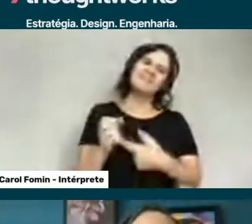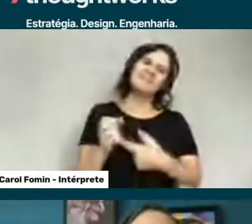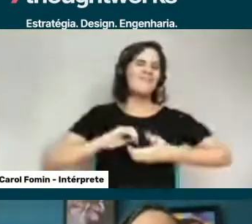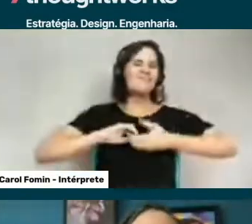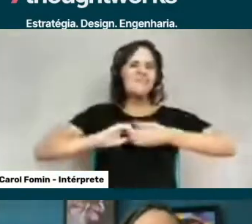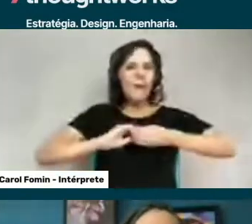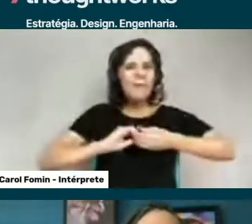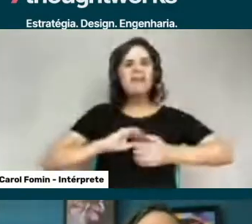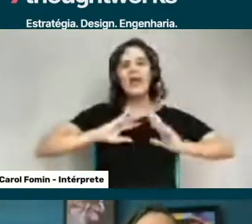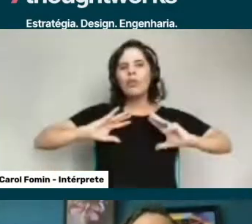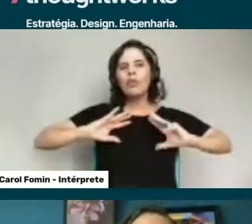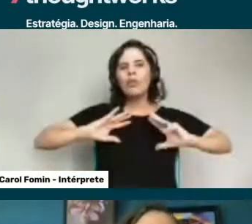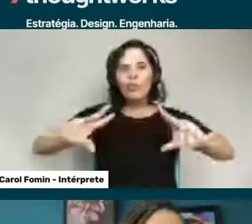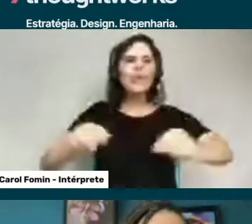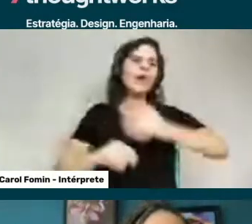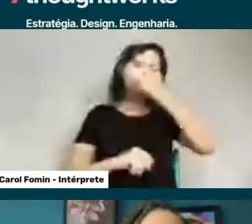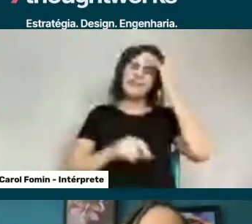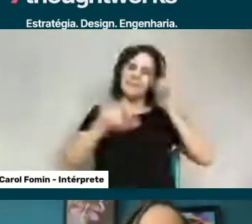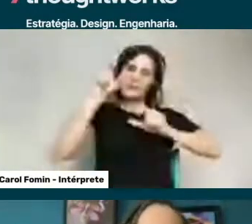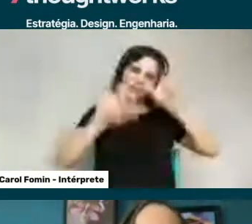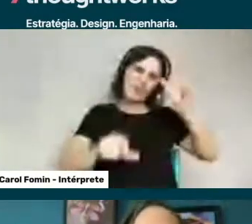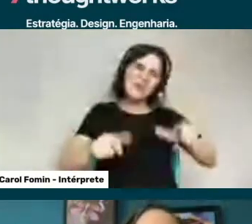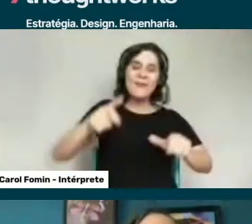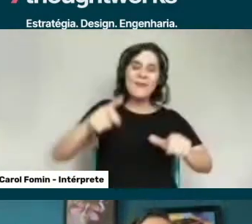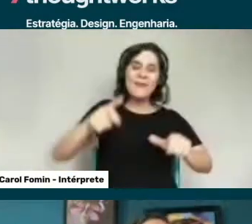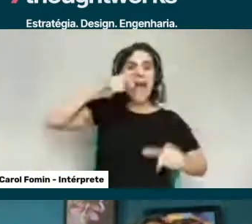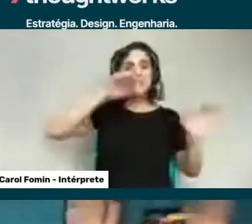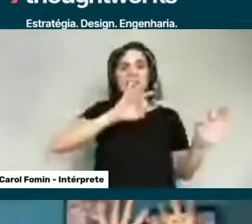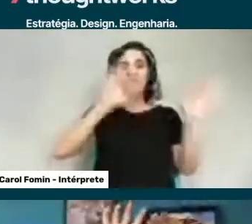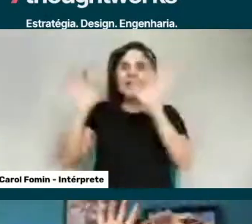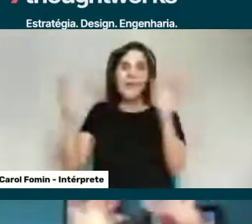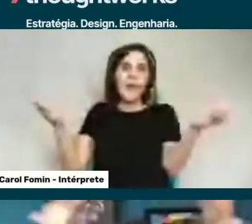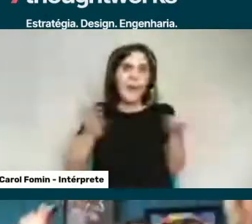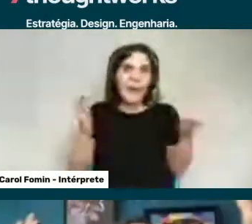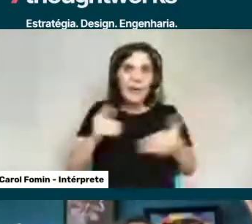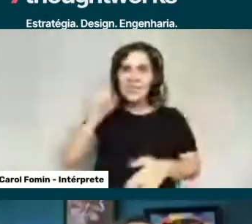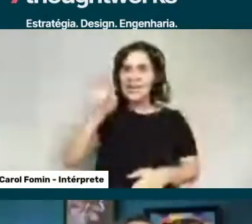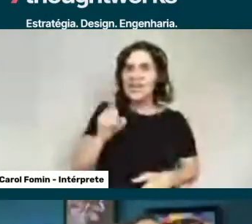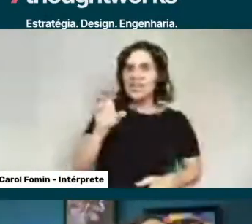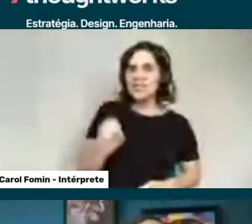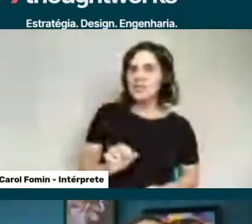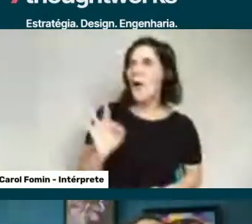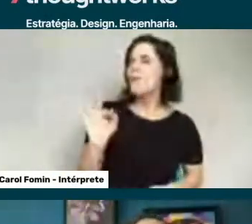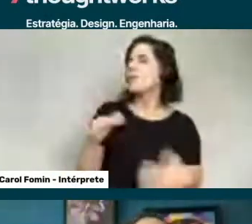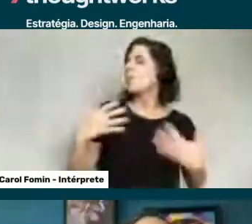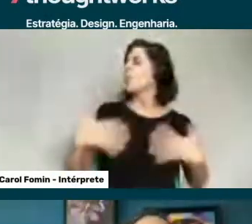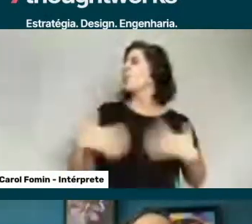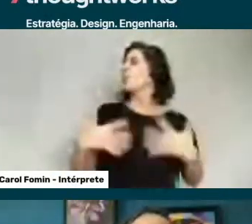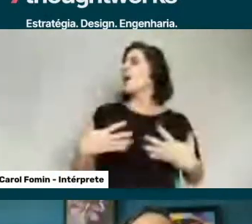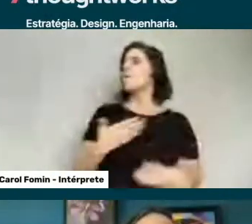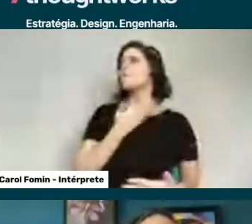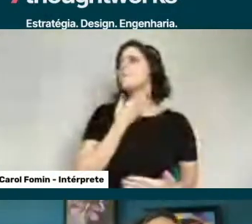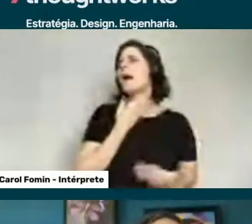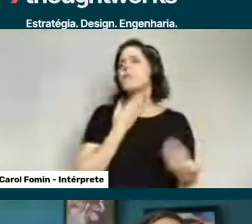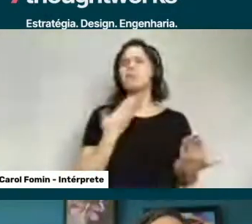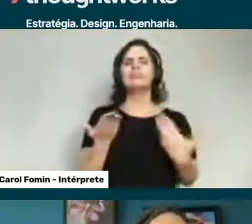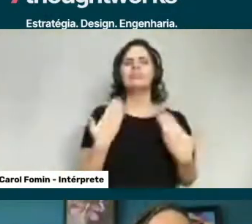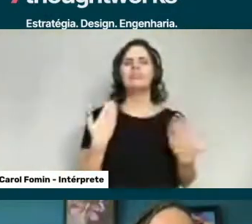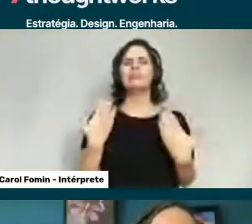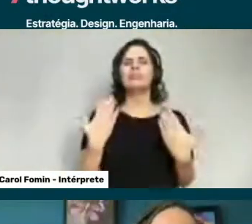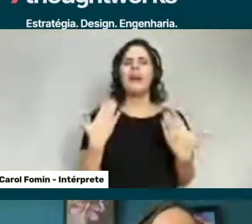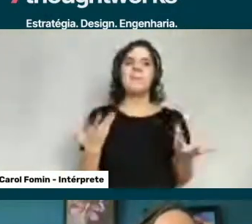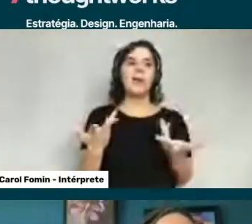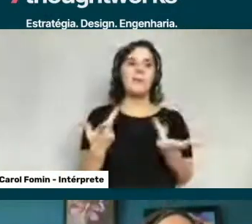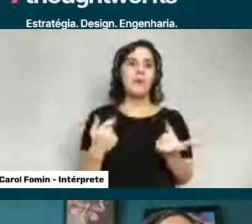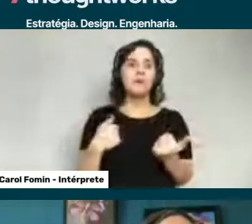acompanhando a XConf, que está incrível, assim, só conversas incríveis, muitos insights, né? A gente sai anotando muitas